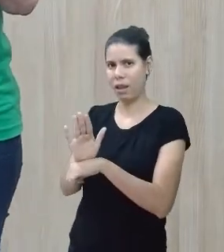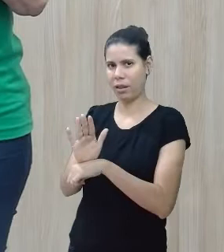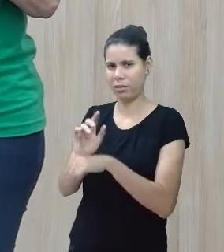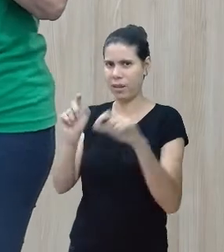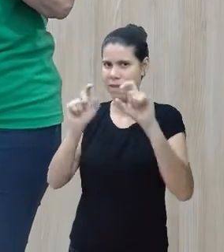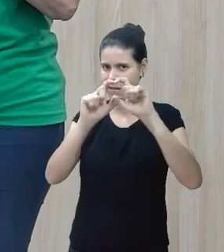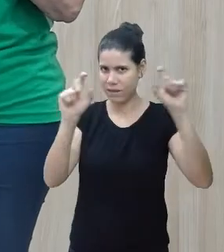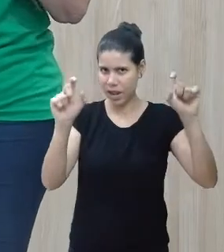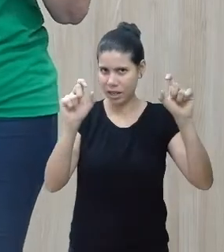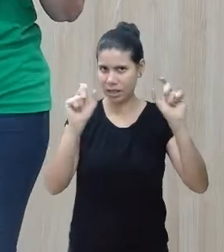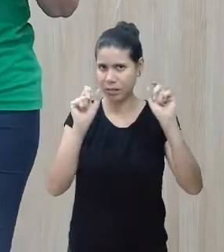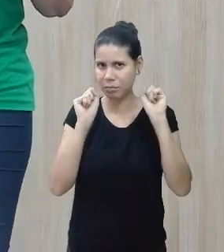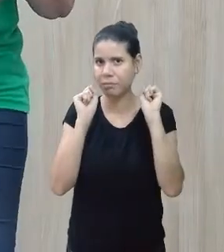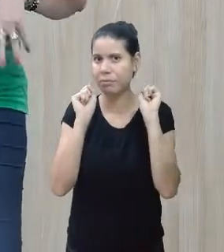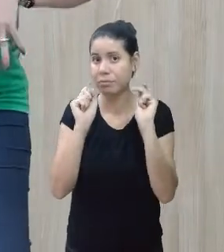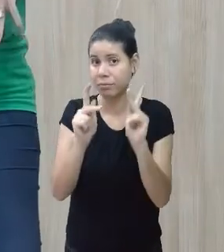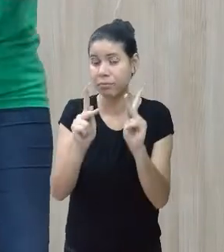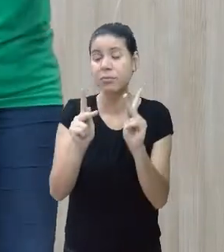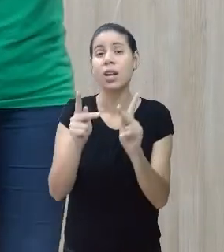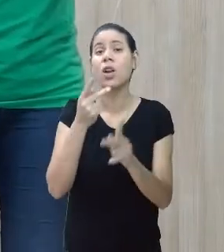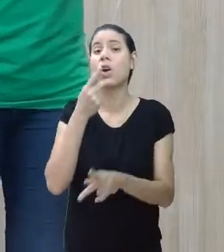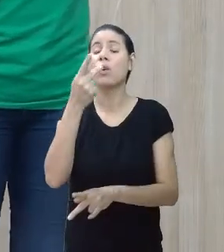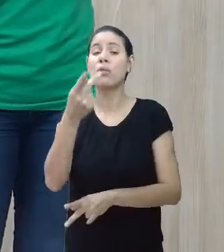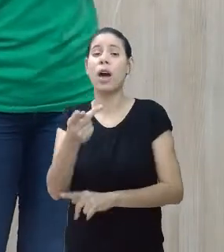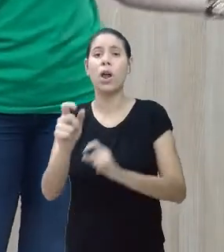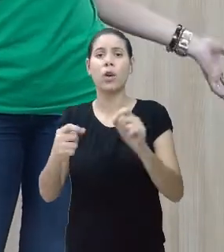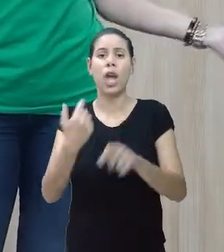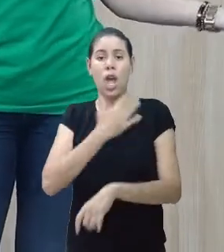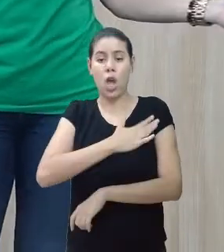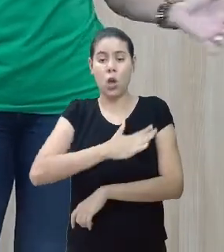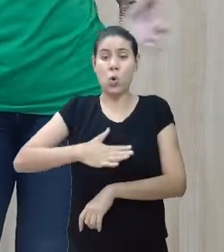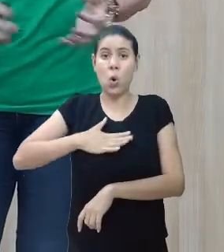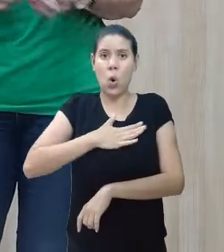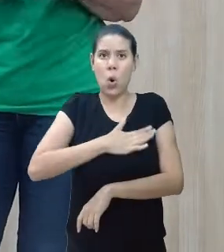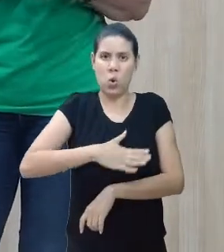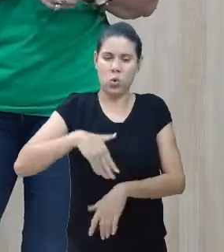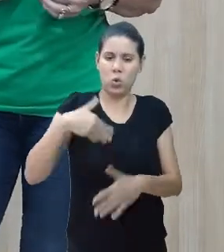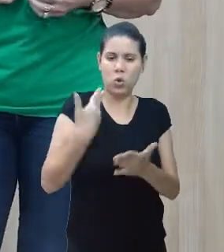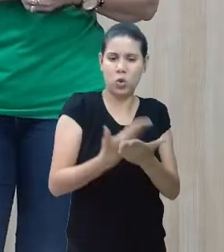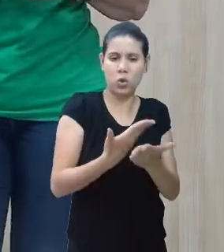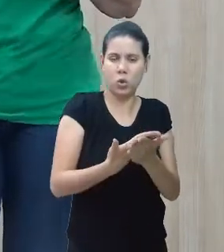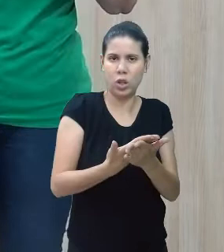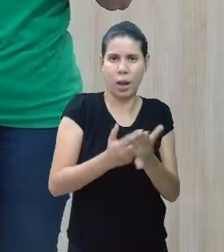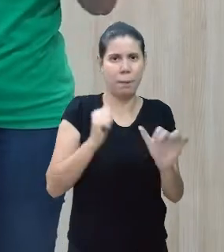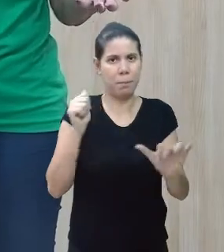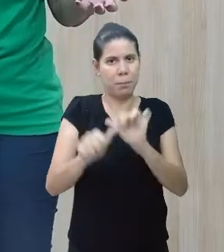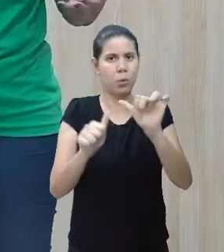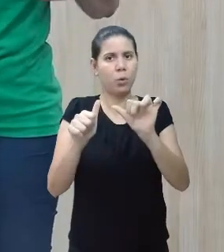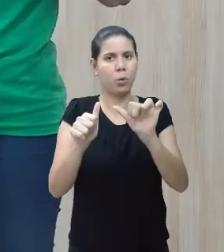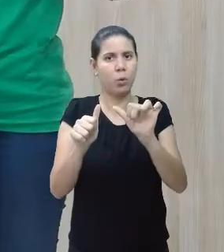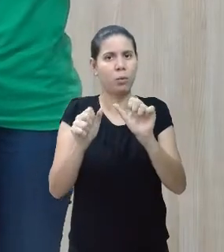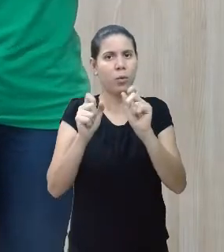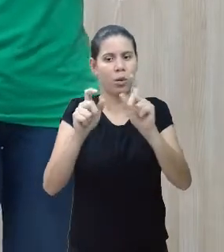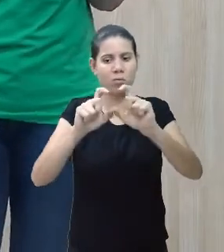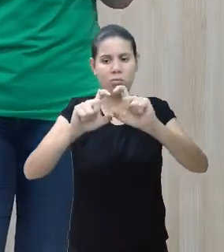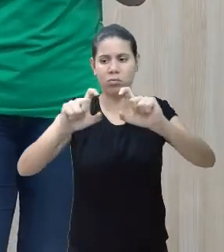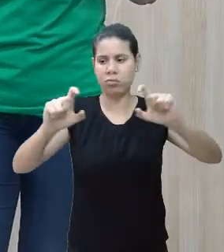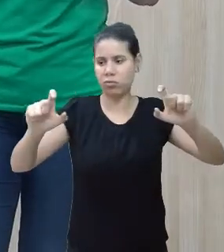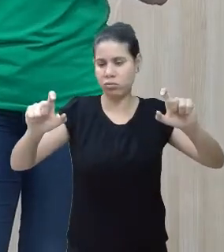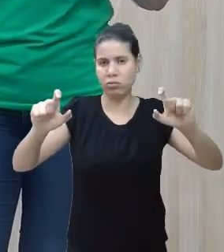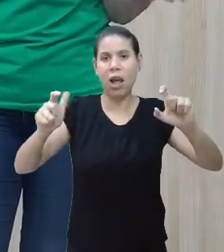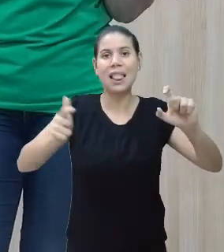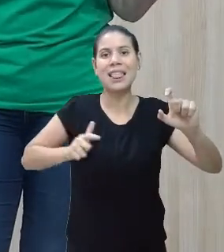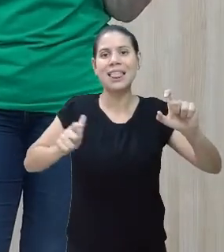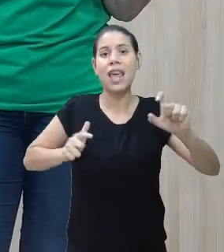A partir do momento que eu digo assim, eu gosto de estudar, eu já estou construindo o quê? Uma oração, porque já tem um período, já